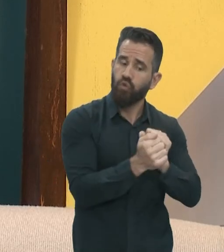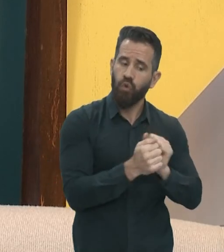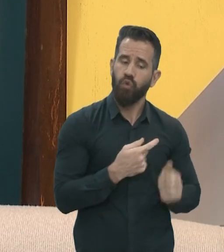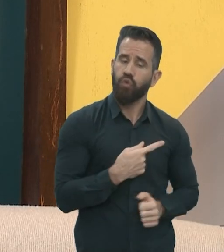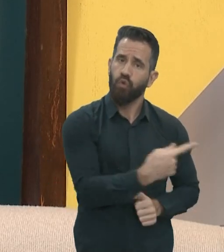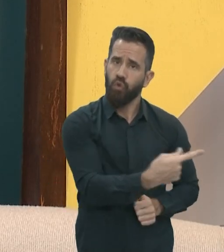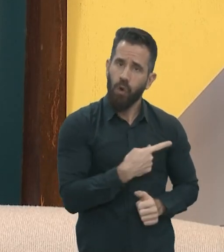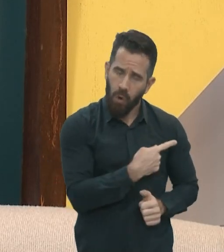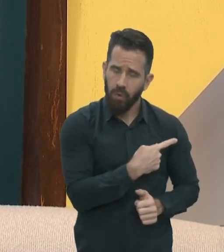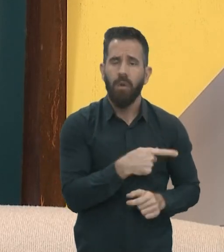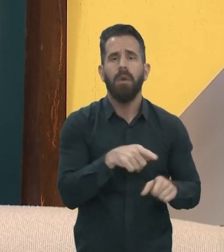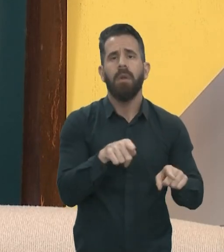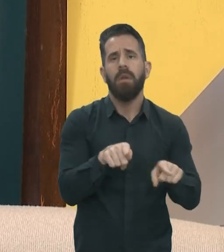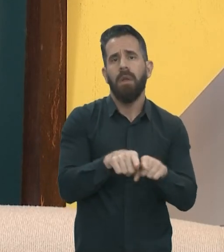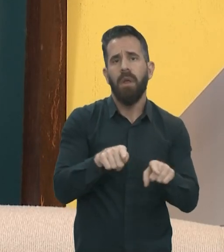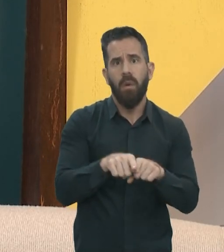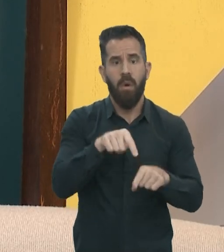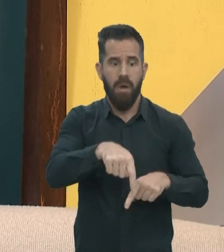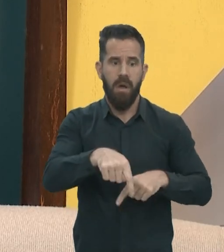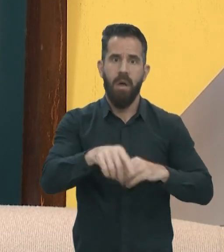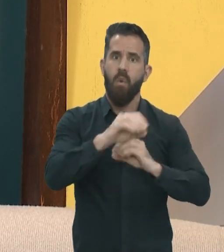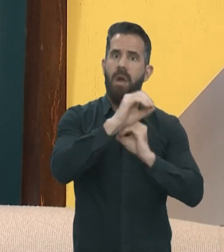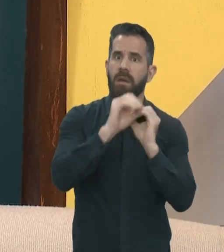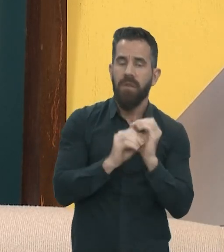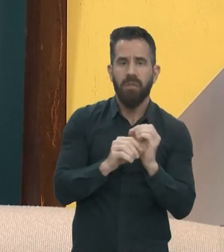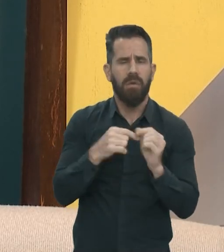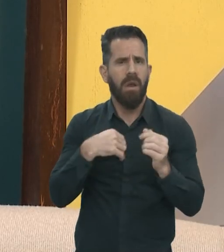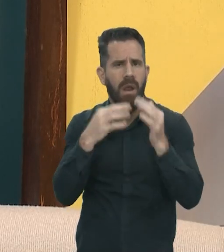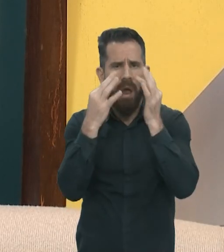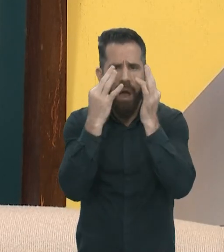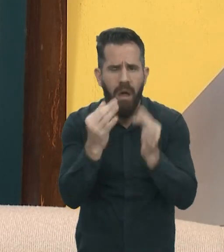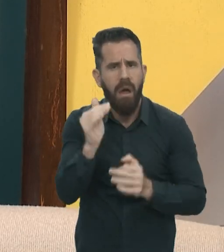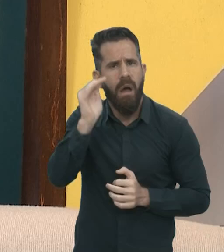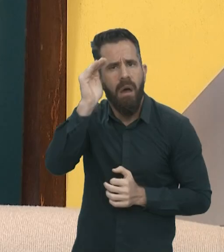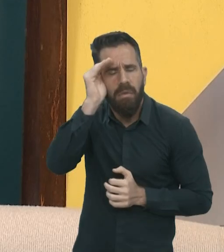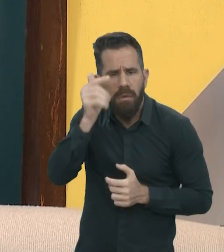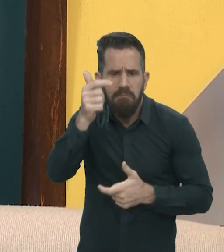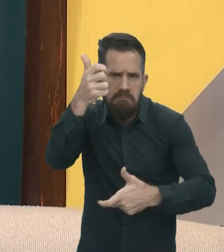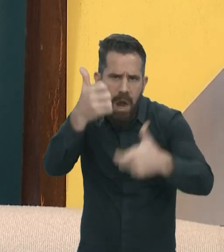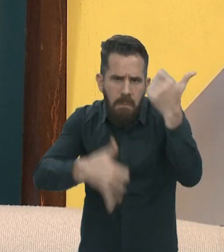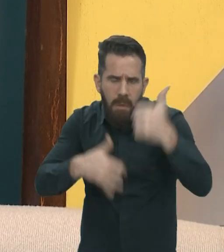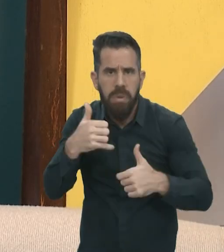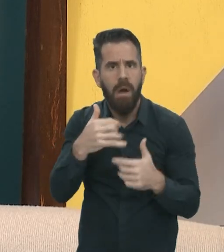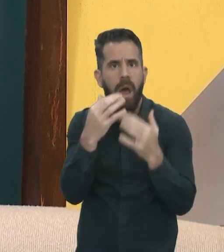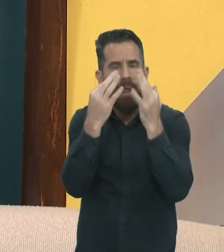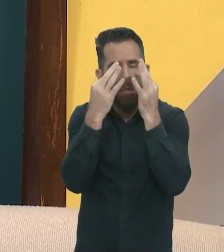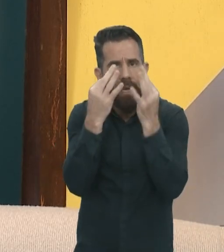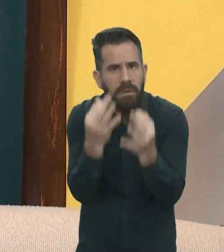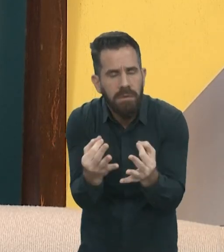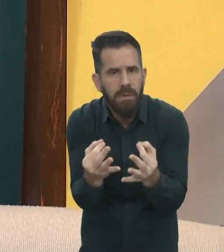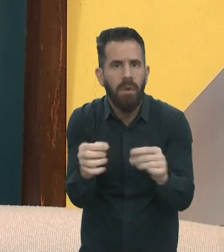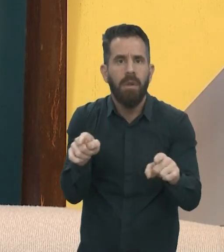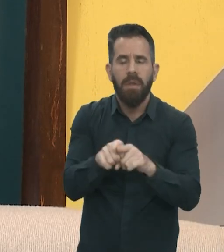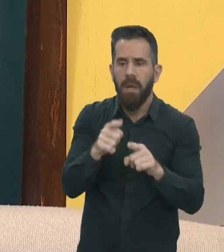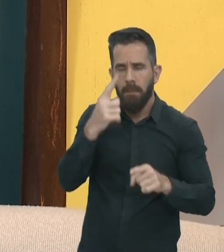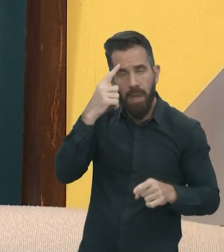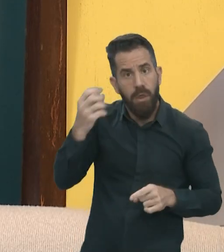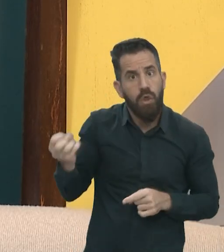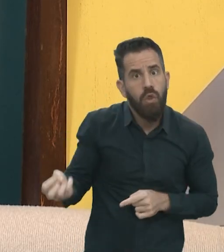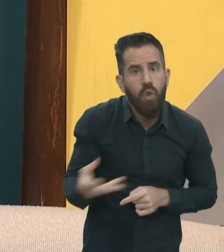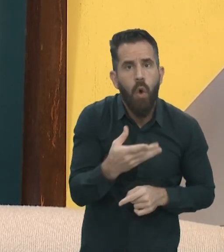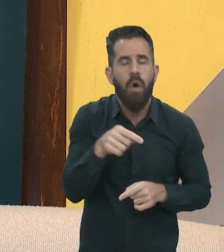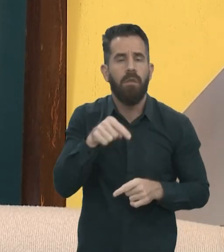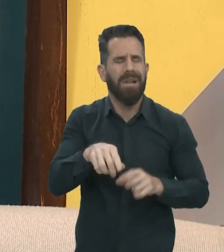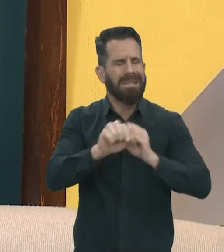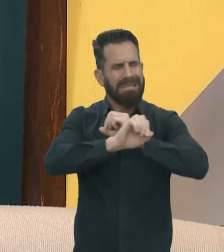estamos falando de uma UFG itinerante, de uma UFG com escuta ativa, de uma UFG acolhedora, de uma UFG inovadora, de uma UFG transparente, de